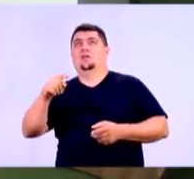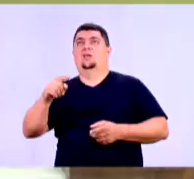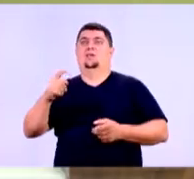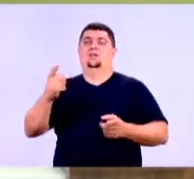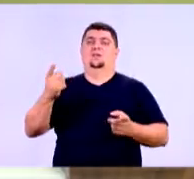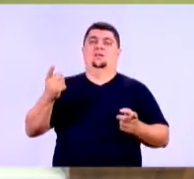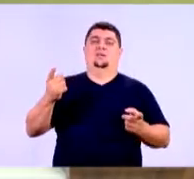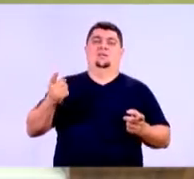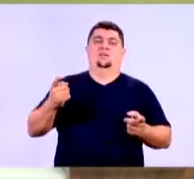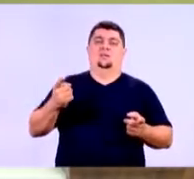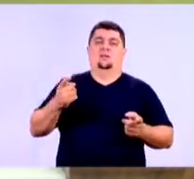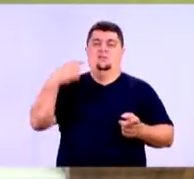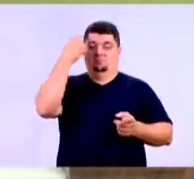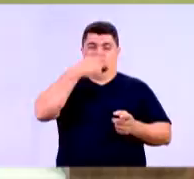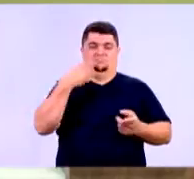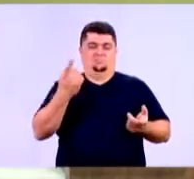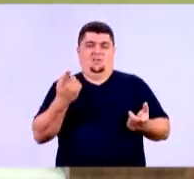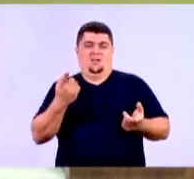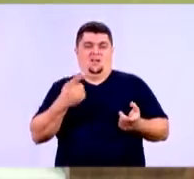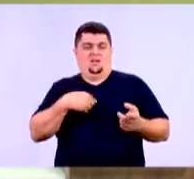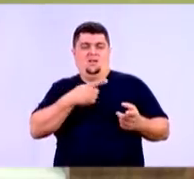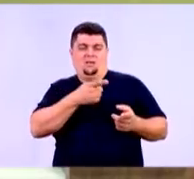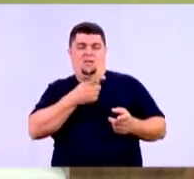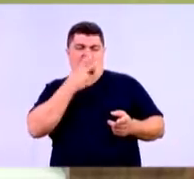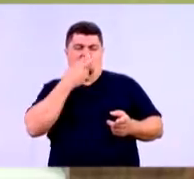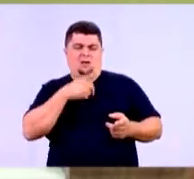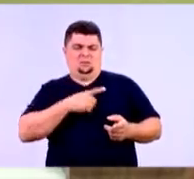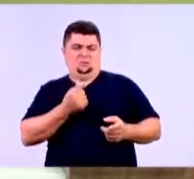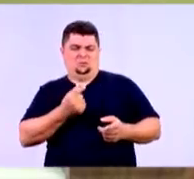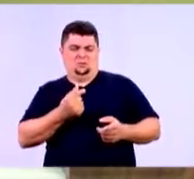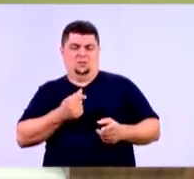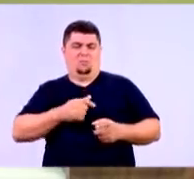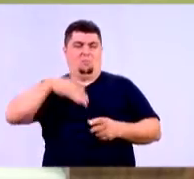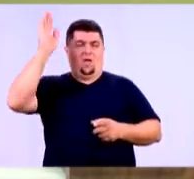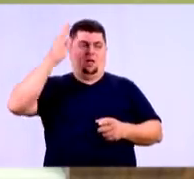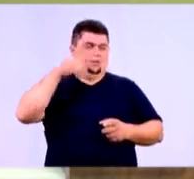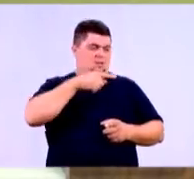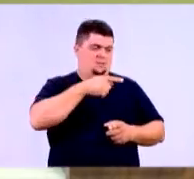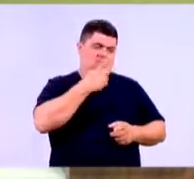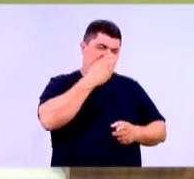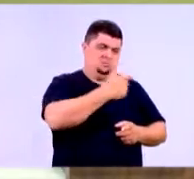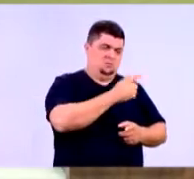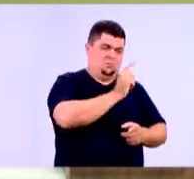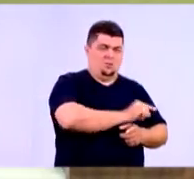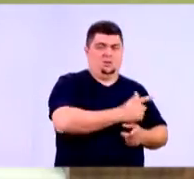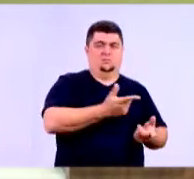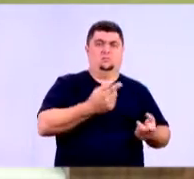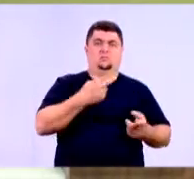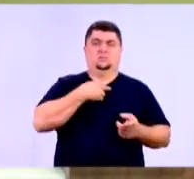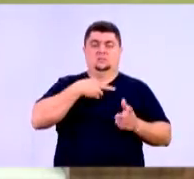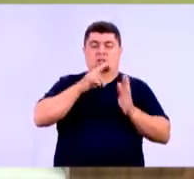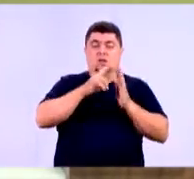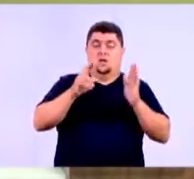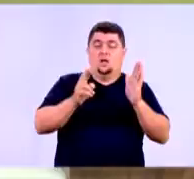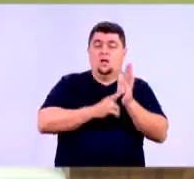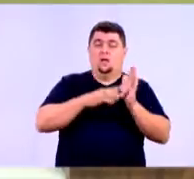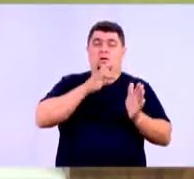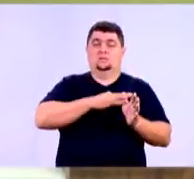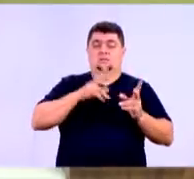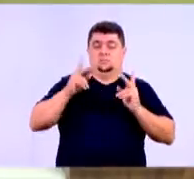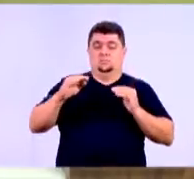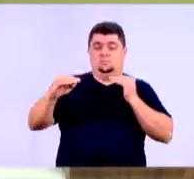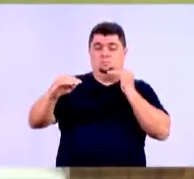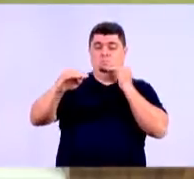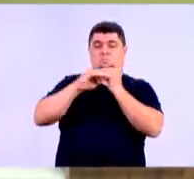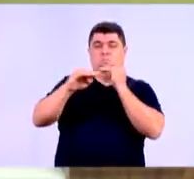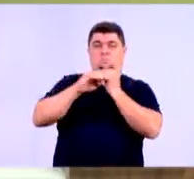cedo, pela cara do cliente, pela aparência dele. Você tem que ter uma forma correta de fazer, uma forma isenta de opinião, né? Você tem